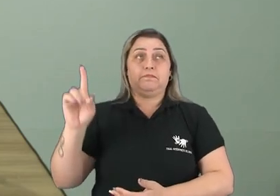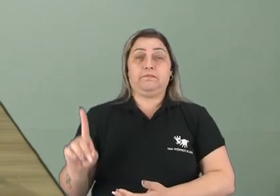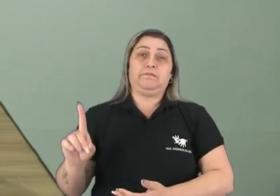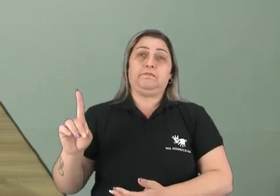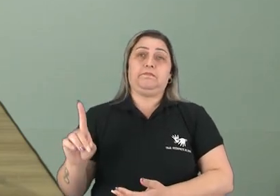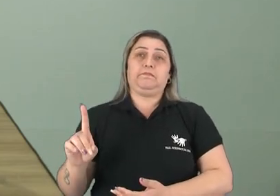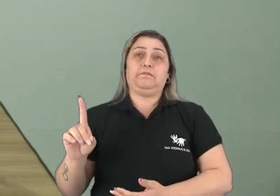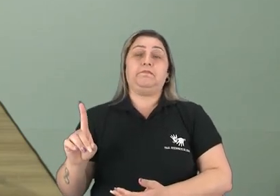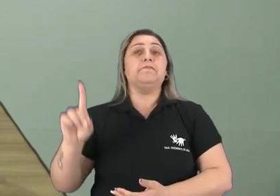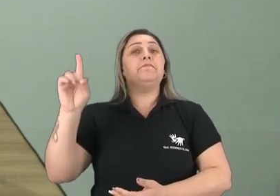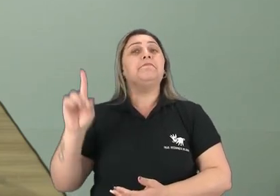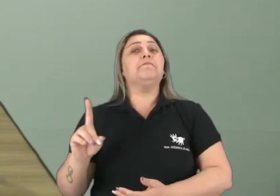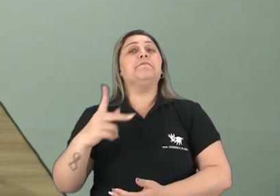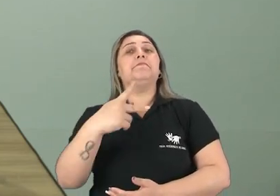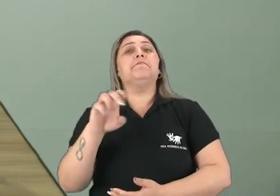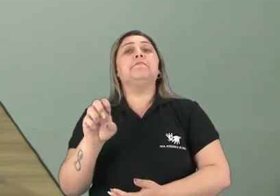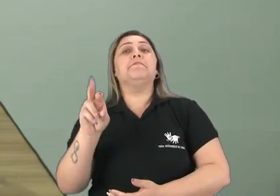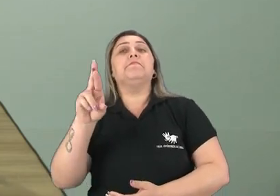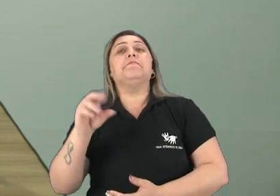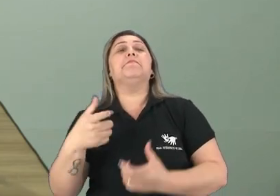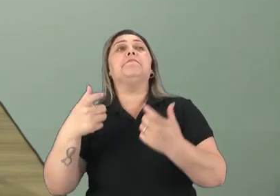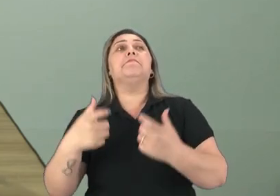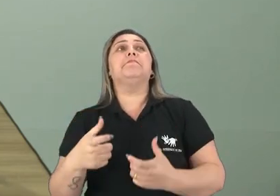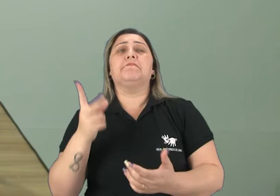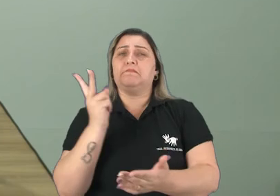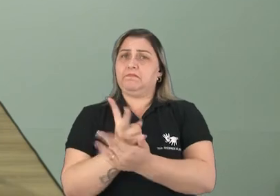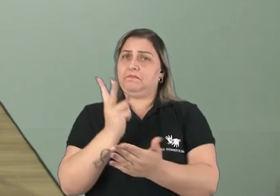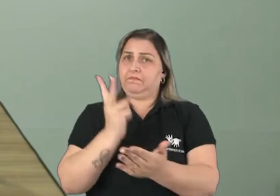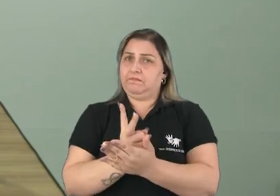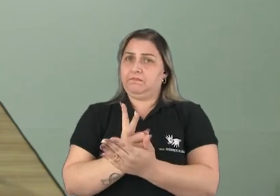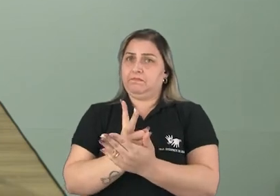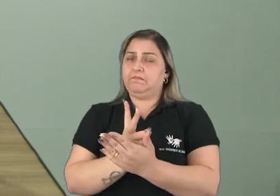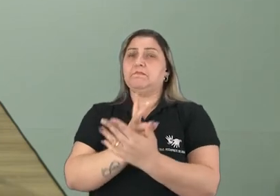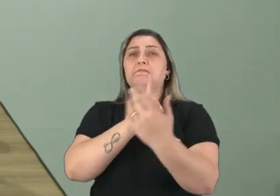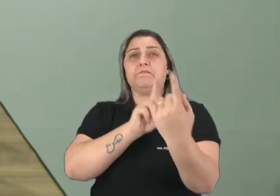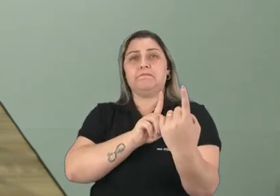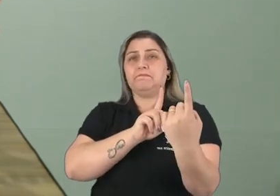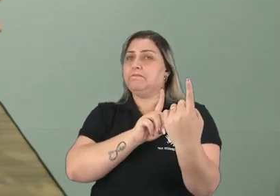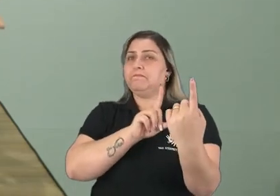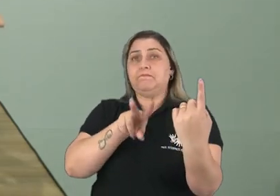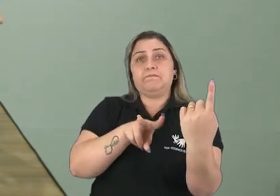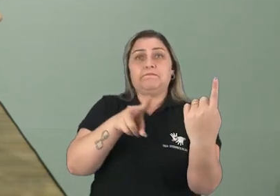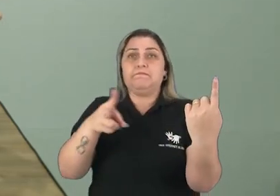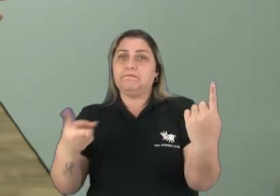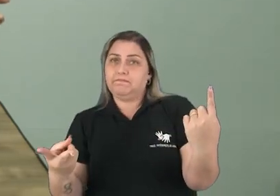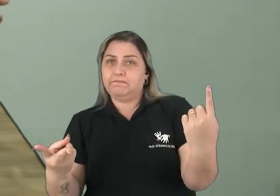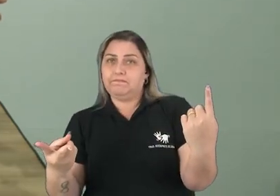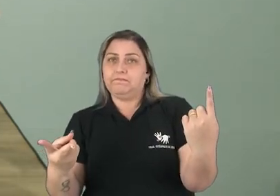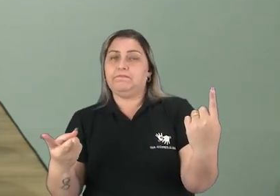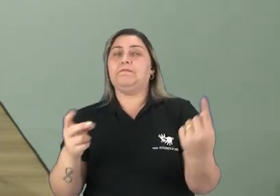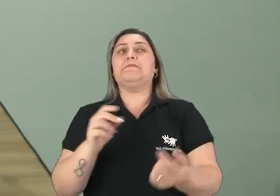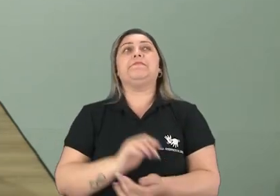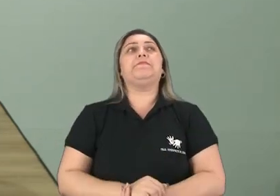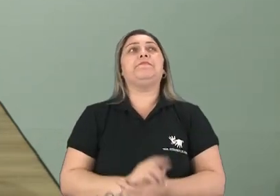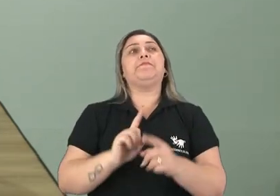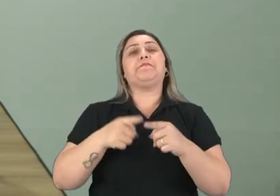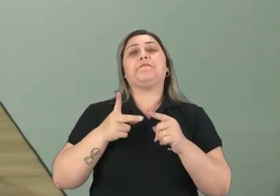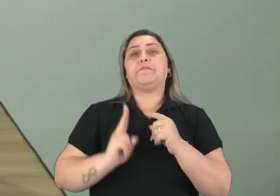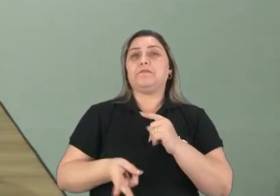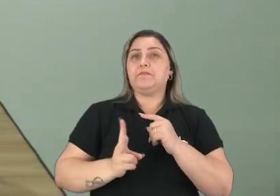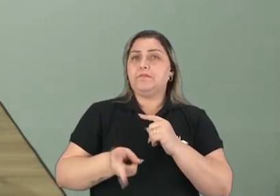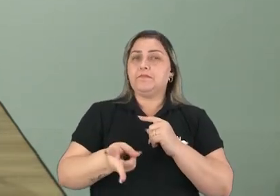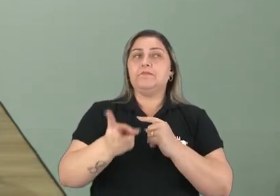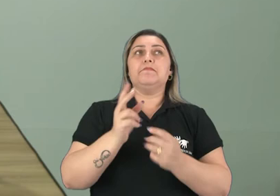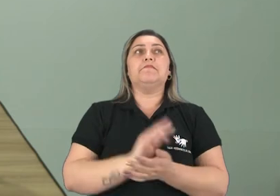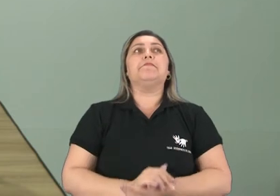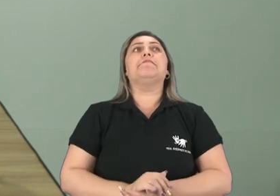e a mão direita do Pedro está na mesma direção que eu? Não, ela está do outro lado, mas continua